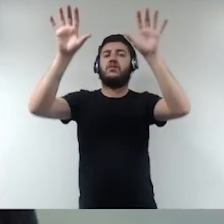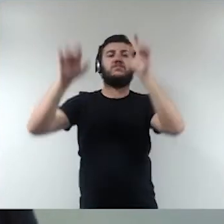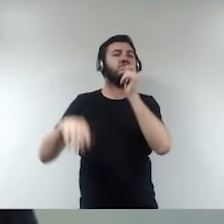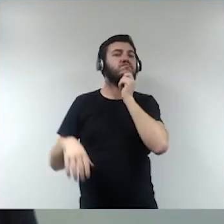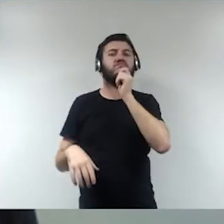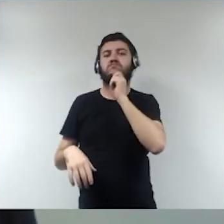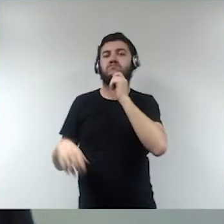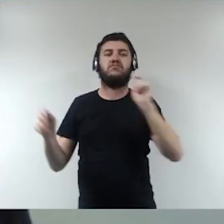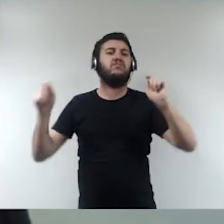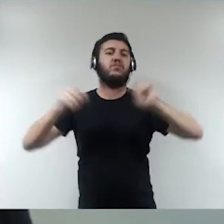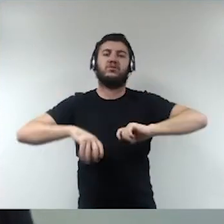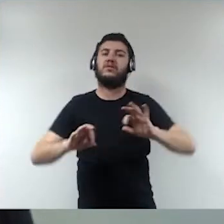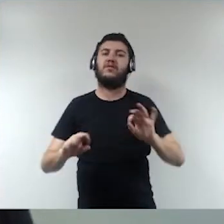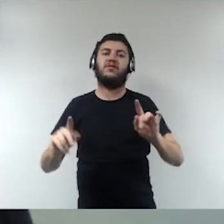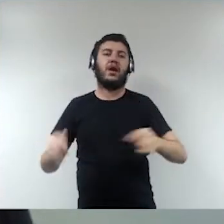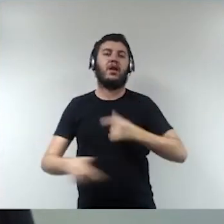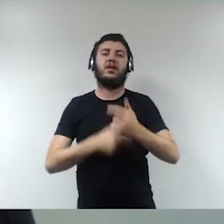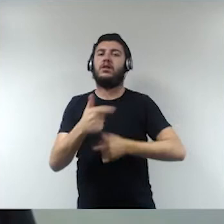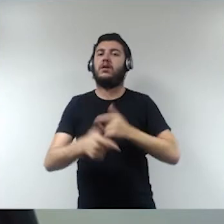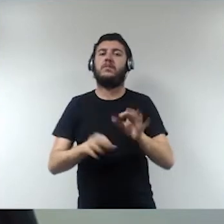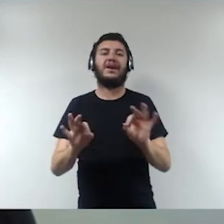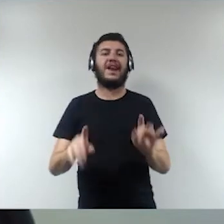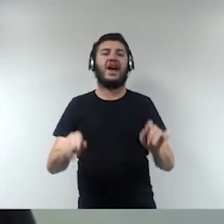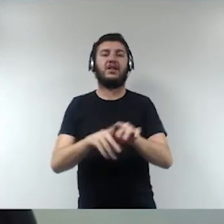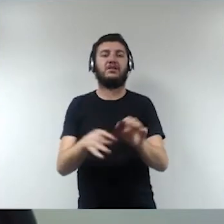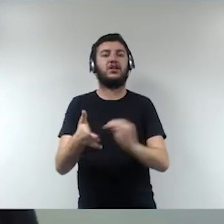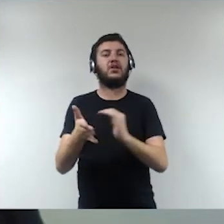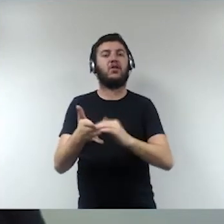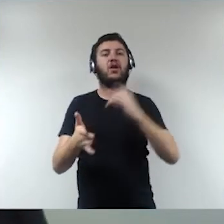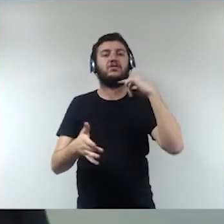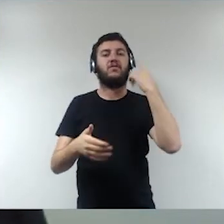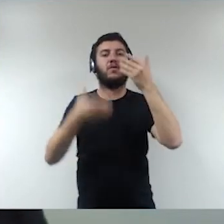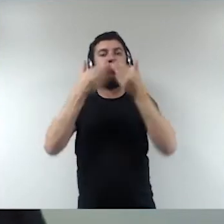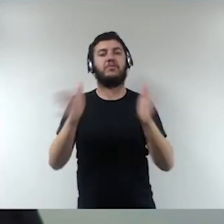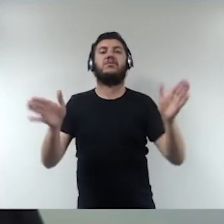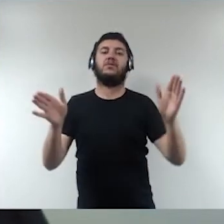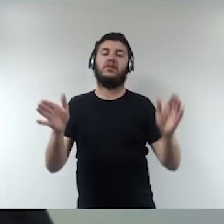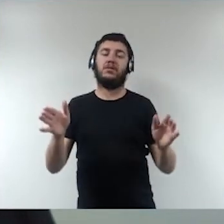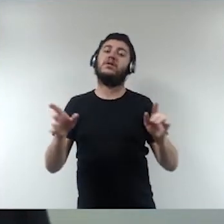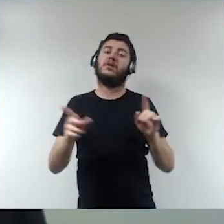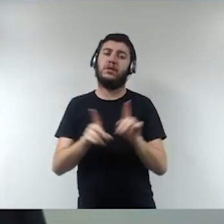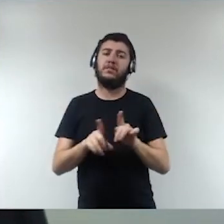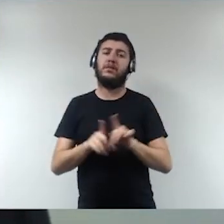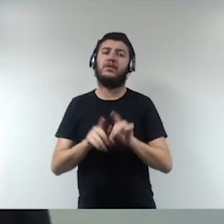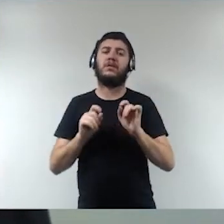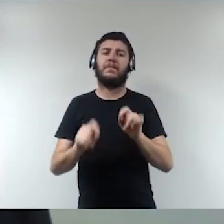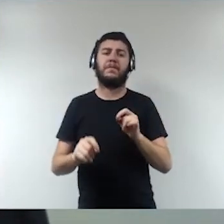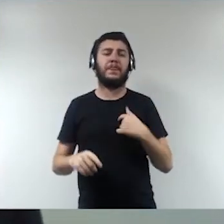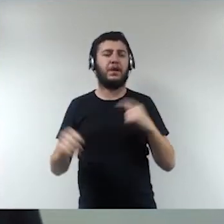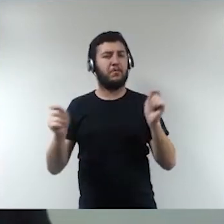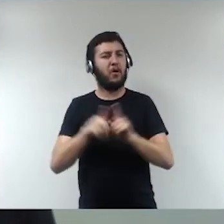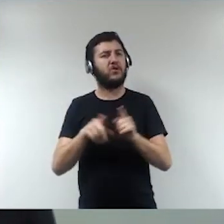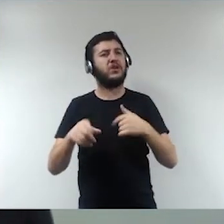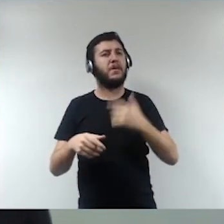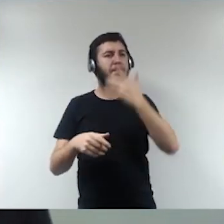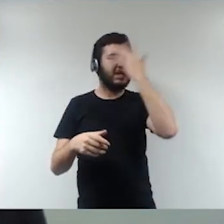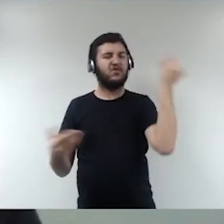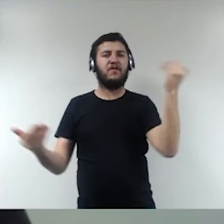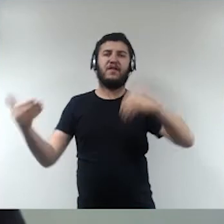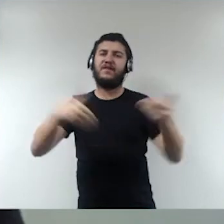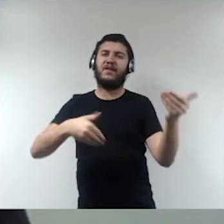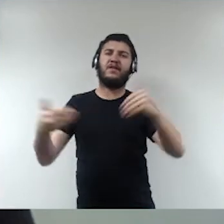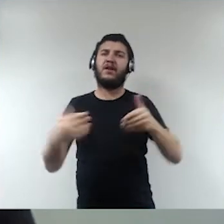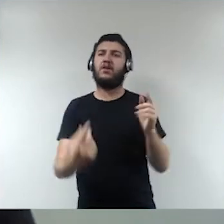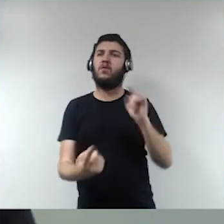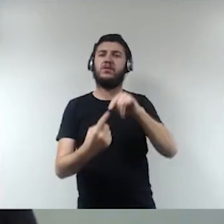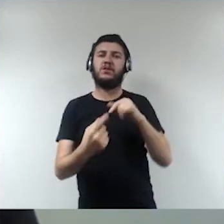há a menor possibilidade de que um escritório de advocacia funcione, tão pouco que eu possa levar pessoas, aglomerar pessoas para a realização